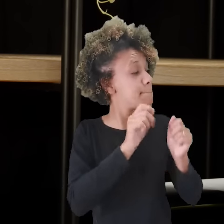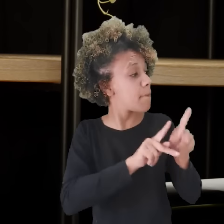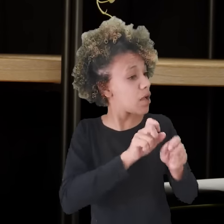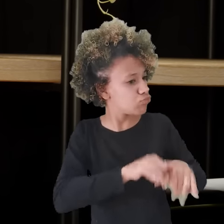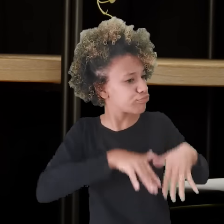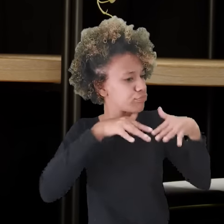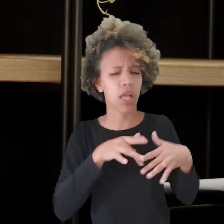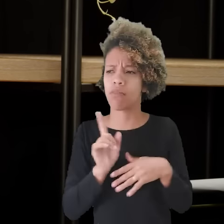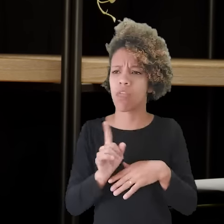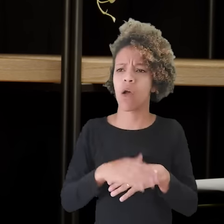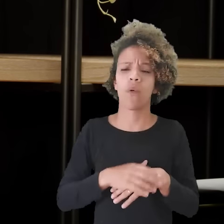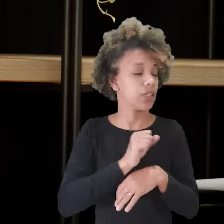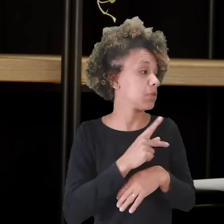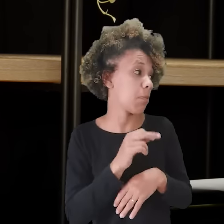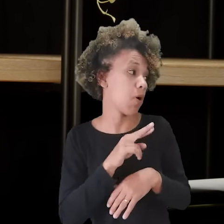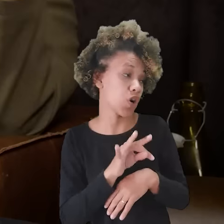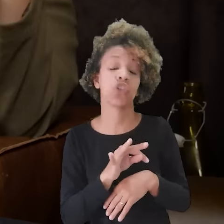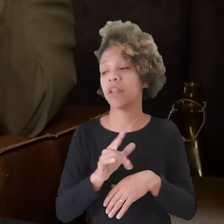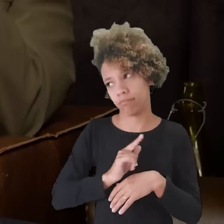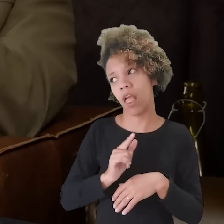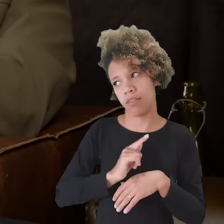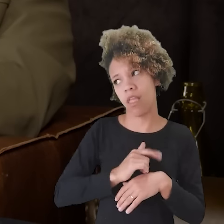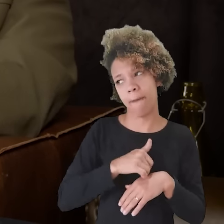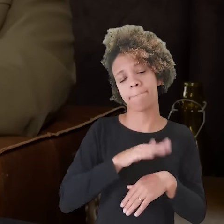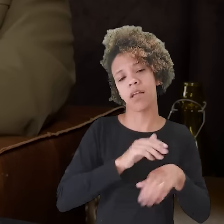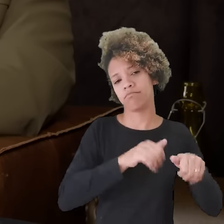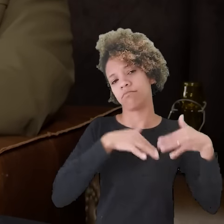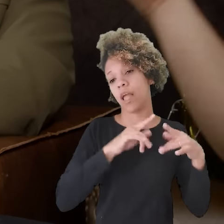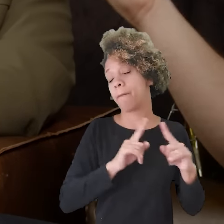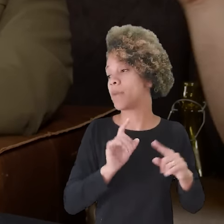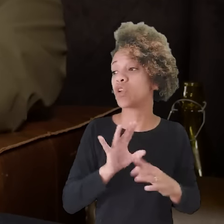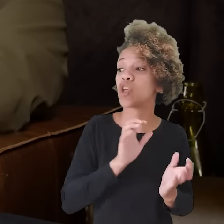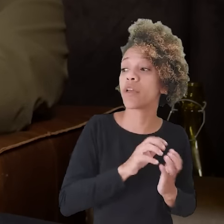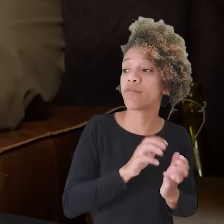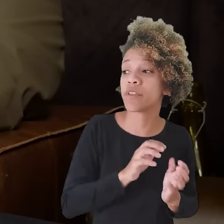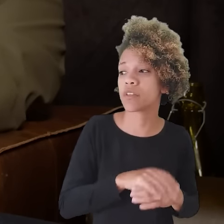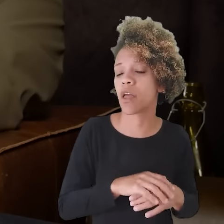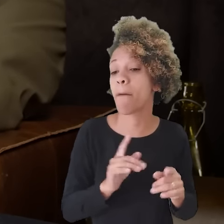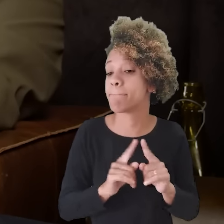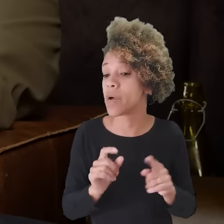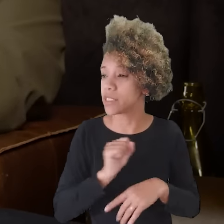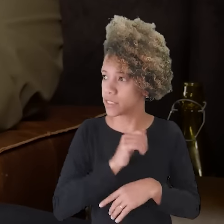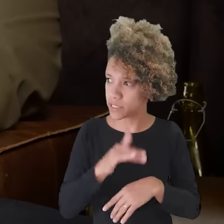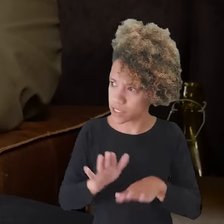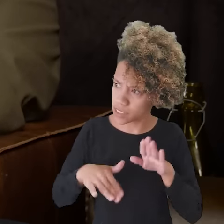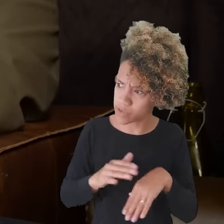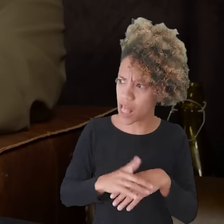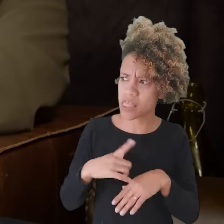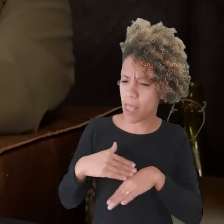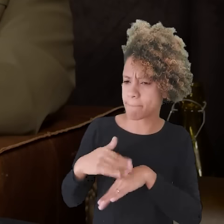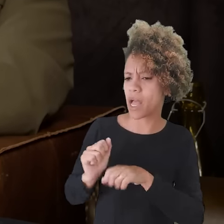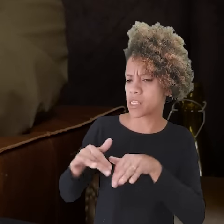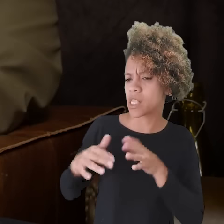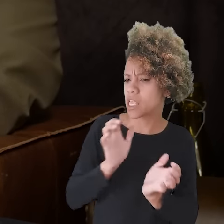mais gente num financeiramente né porque Esporte tem mais gente o esporte tem mais gente que ele abraça mas e também não só em Recife né tanto é que a torcida do Santos às vezes fala